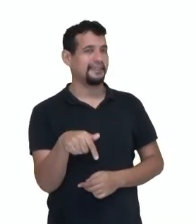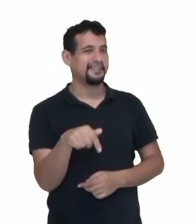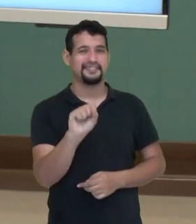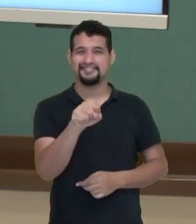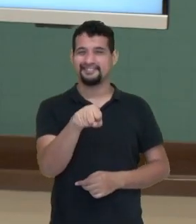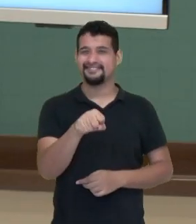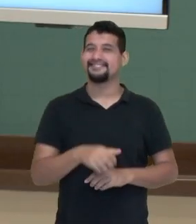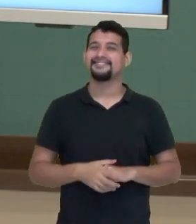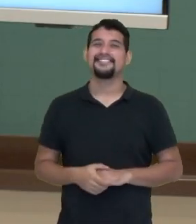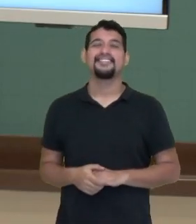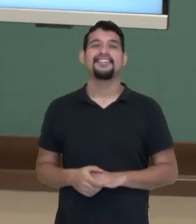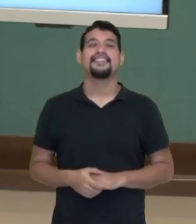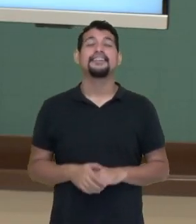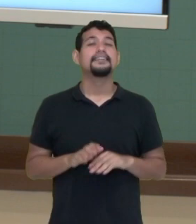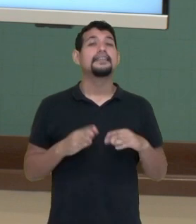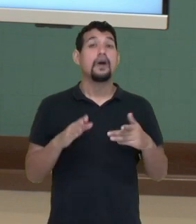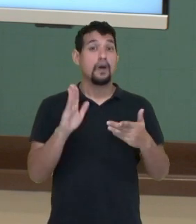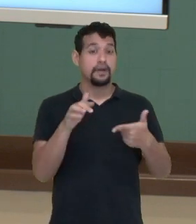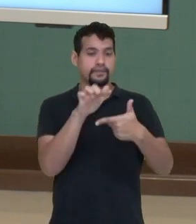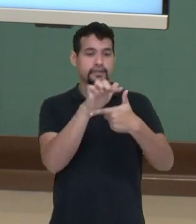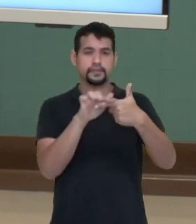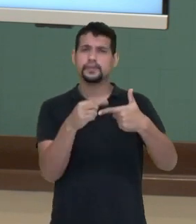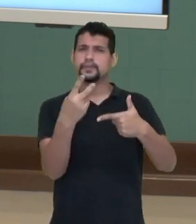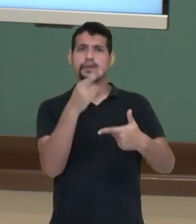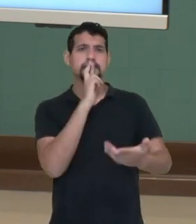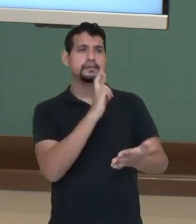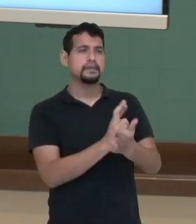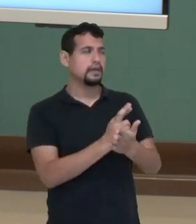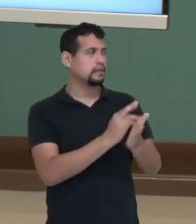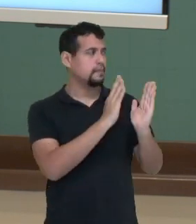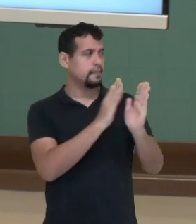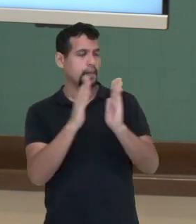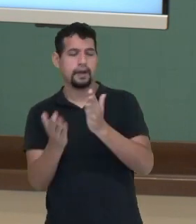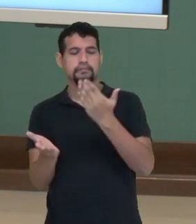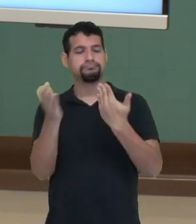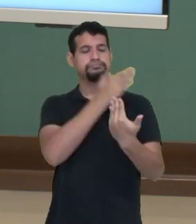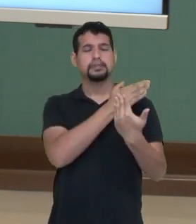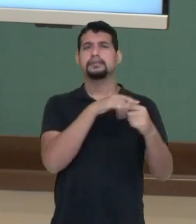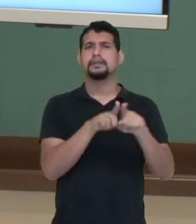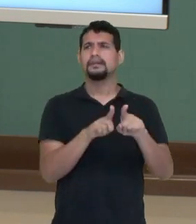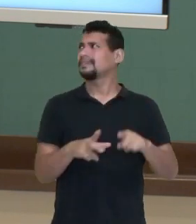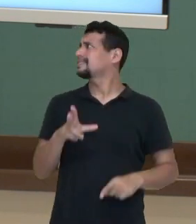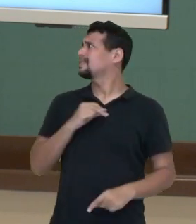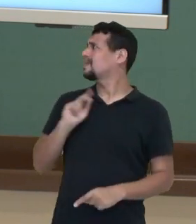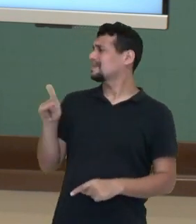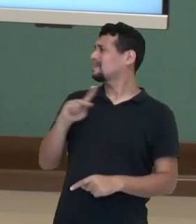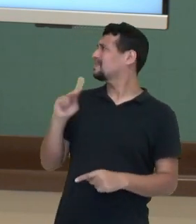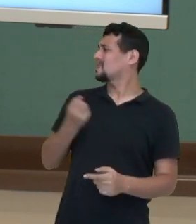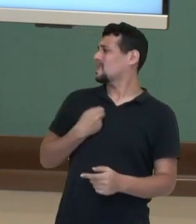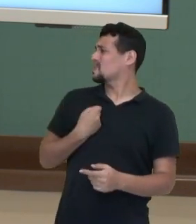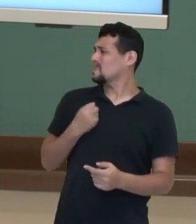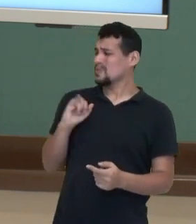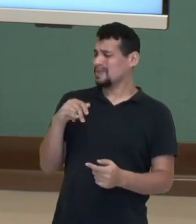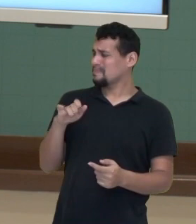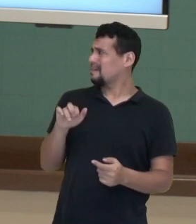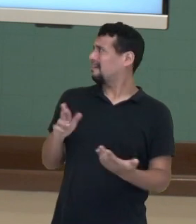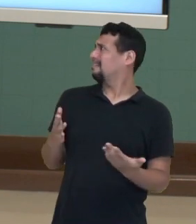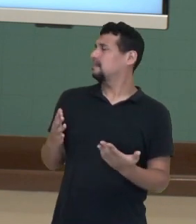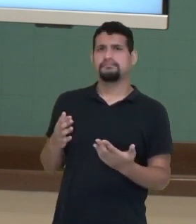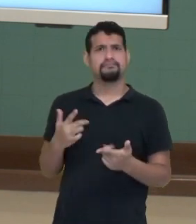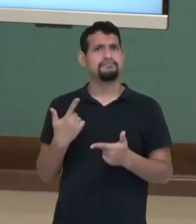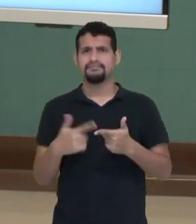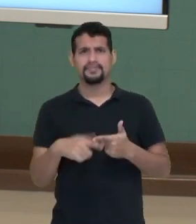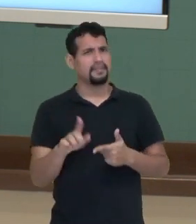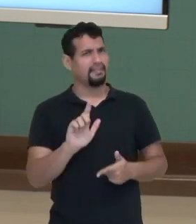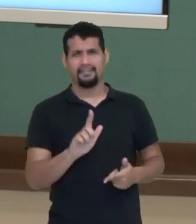57. Ok? Divida por 2 o resultado do passo anterior. Ai, professora, mas é número ímpar. Não tem problema,